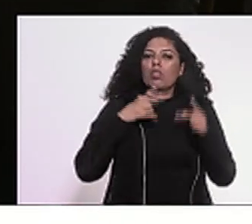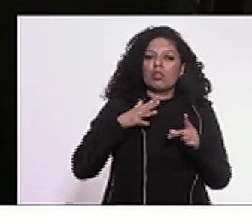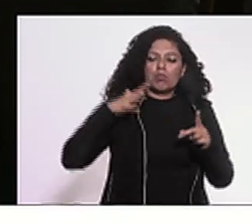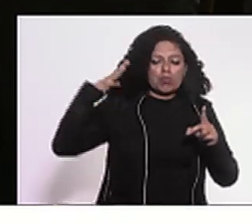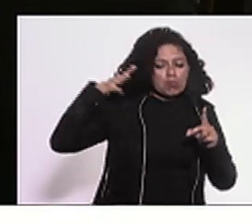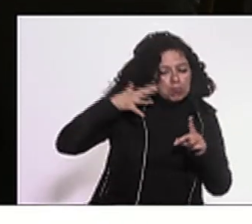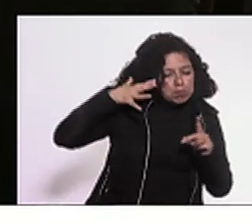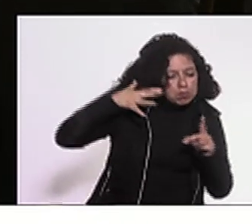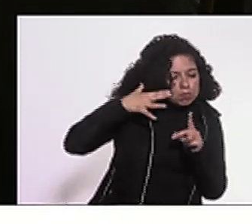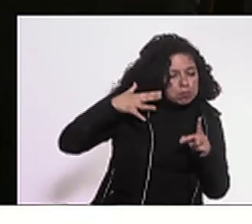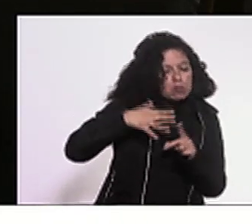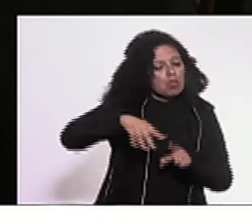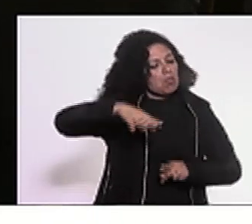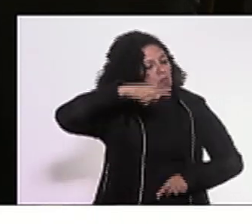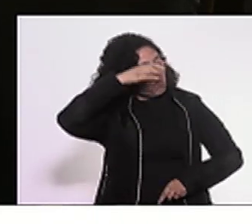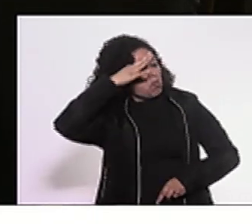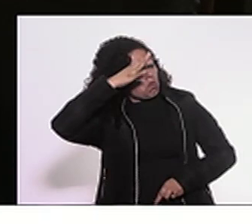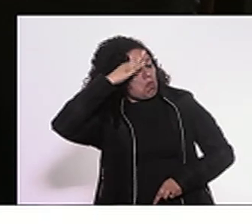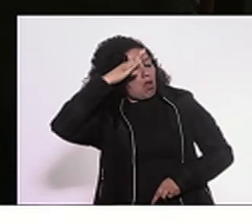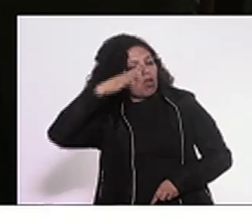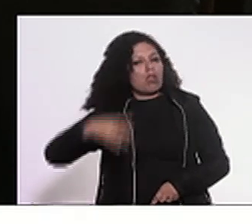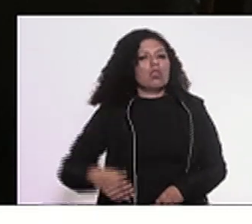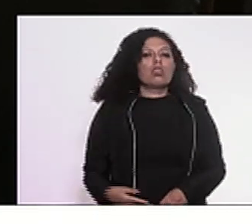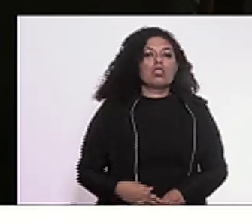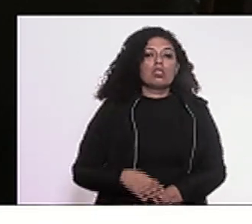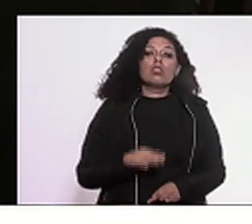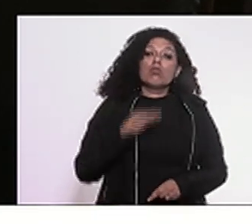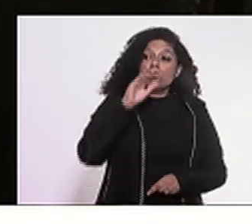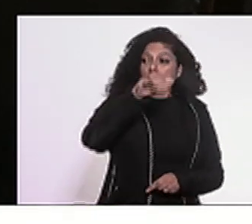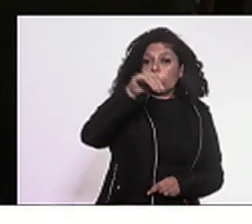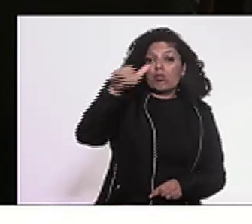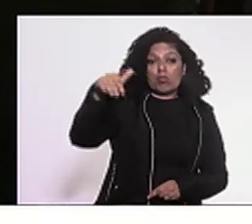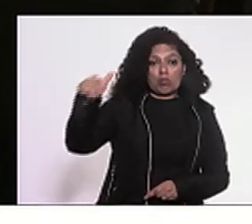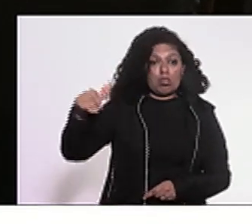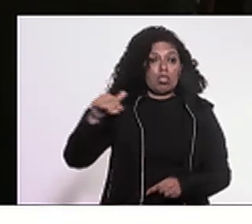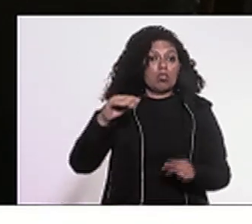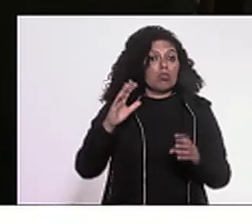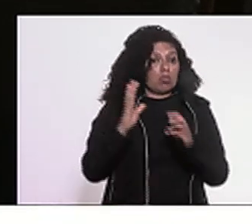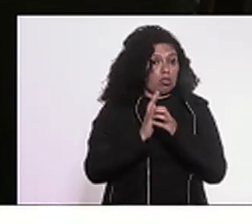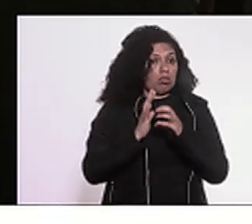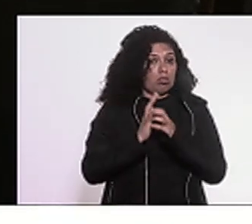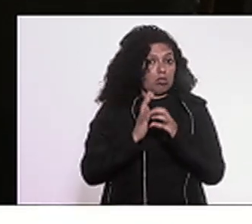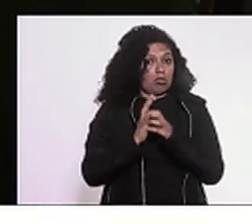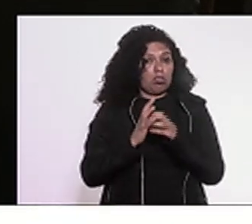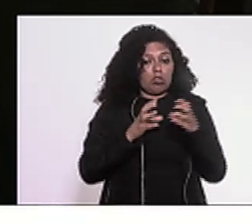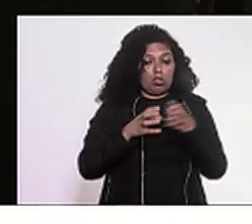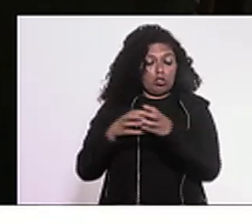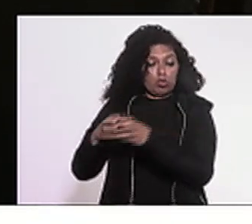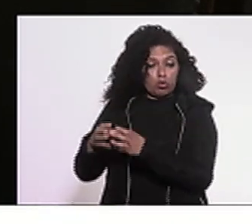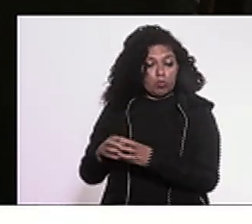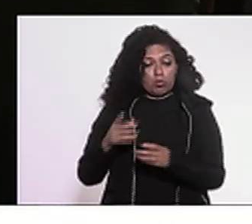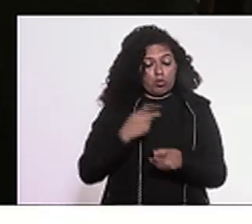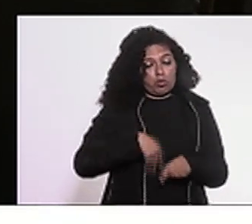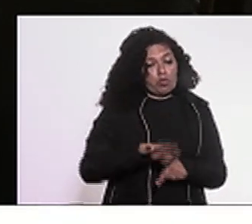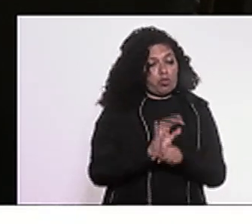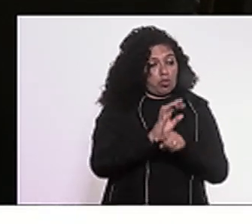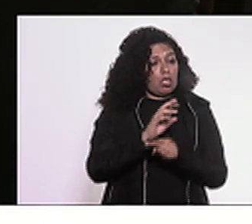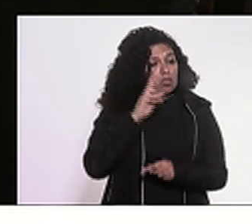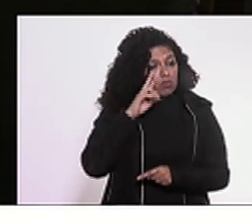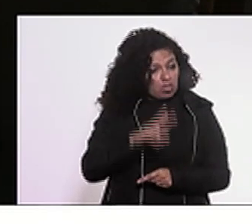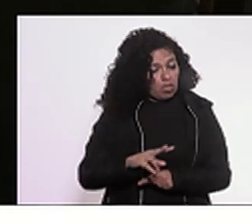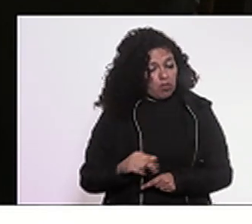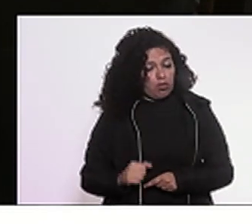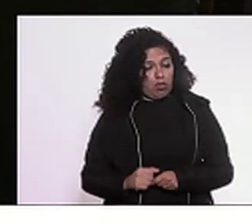funcional dentro do militarismo, né? E dentro dos próprios órgãos públicos, que deveria dar o exemplo. Eu